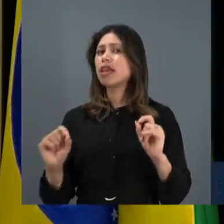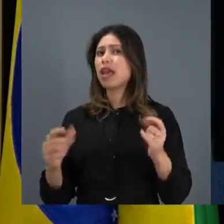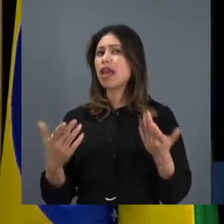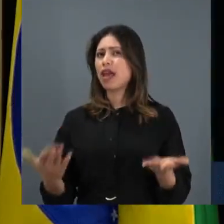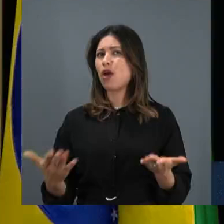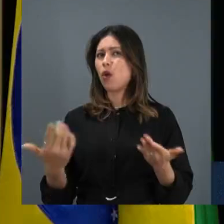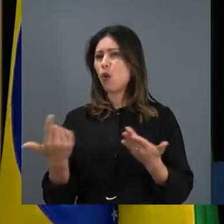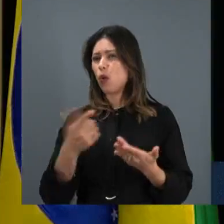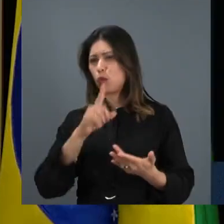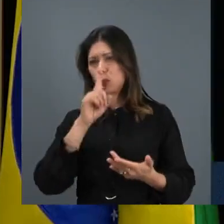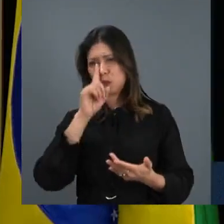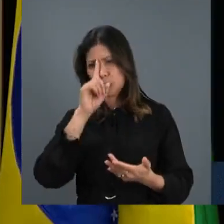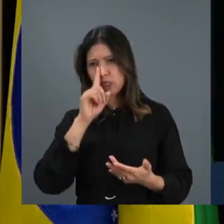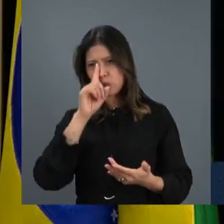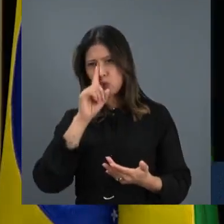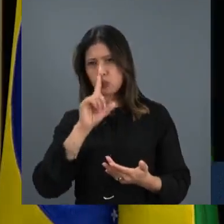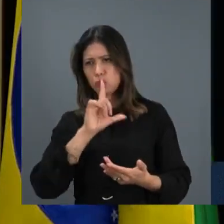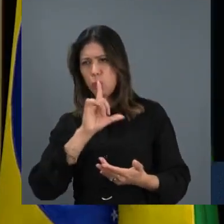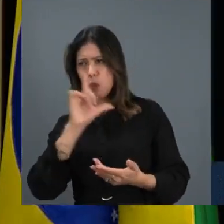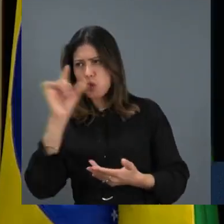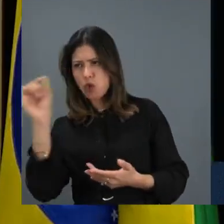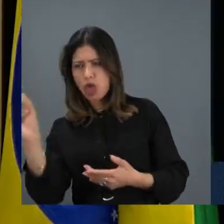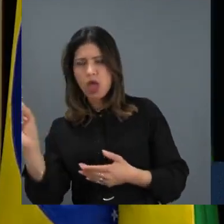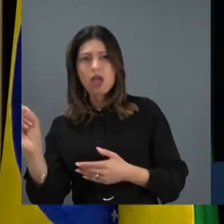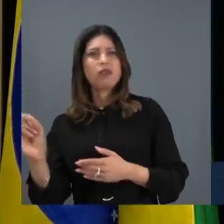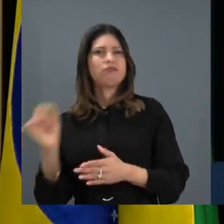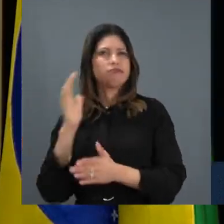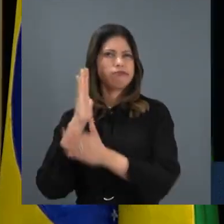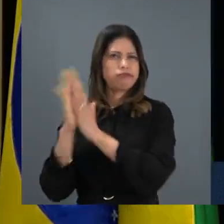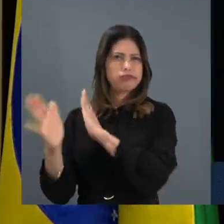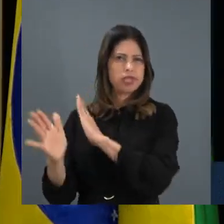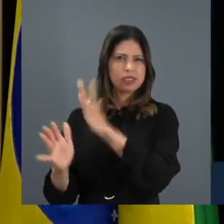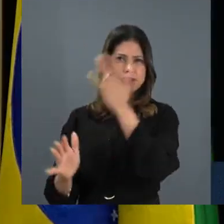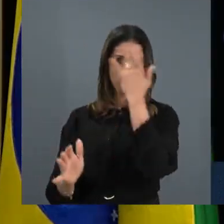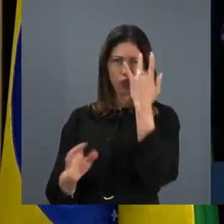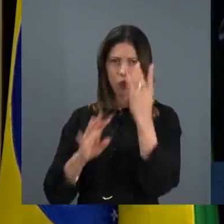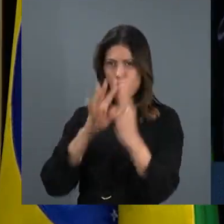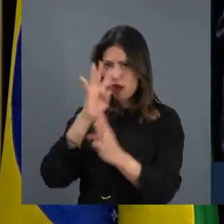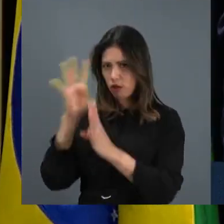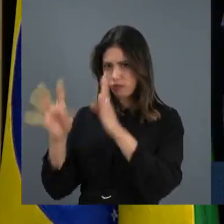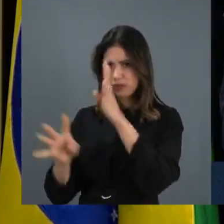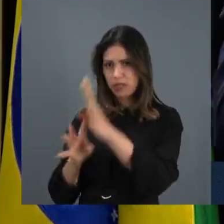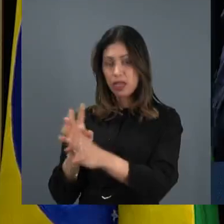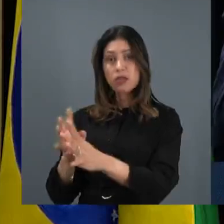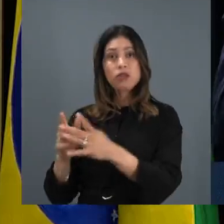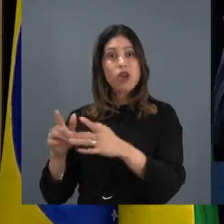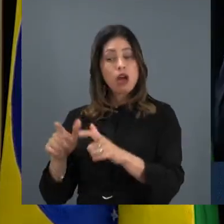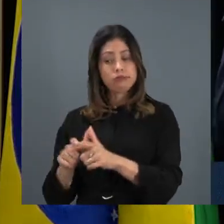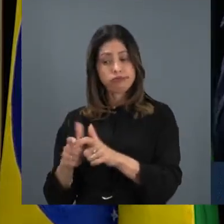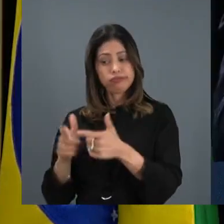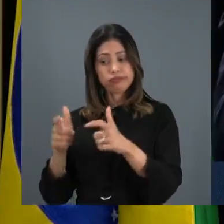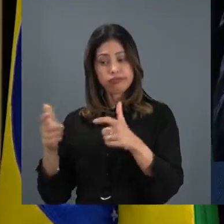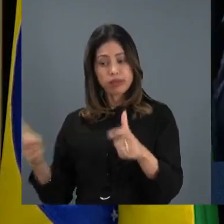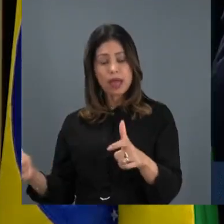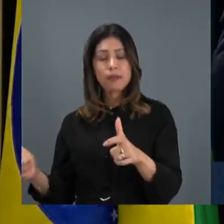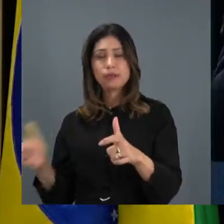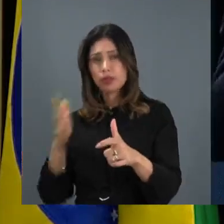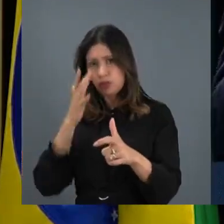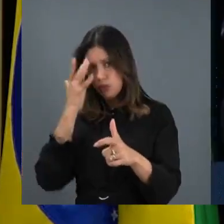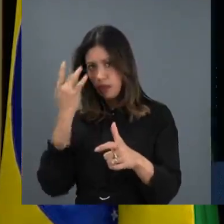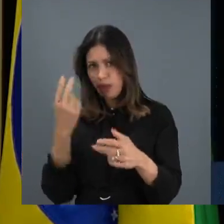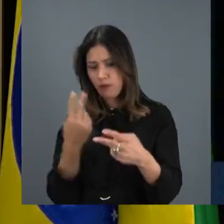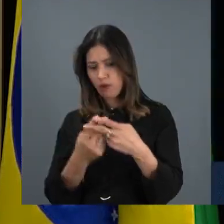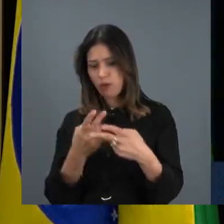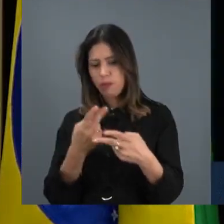suposto risco de fuga dos acusados. A grande maioria dessas pessoas que foram presas hoje, na